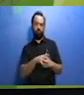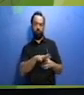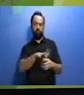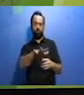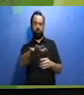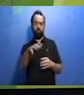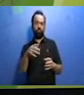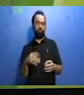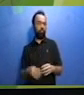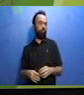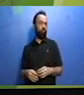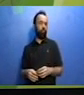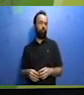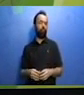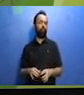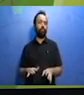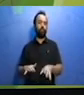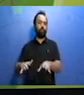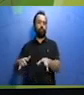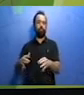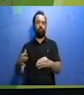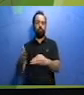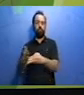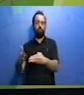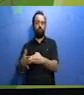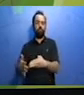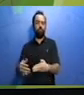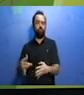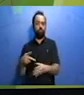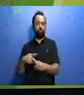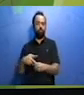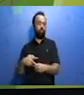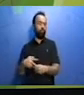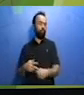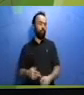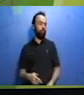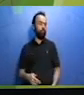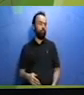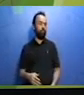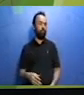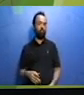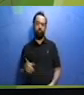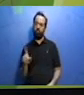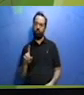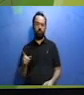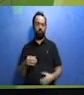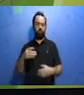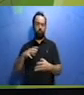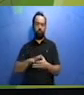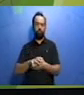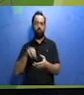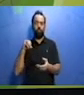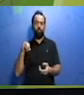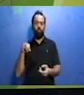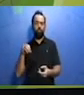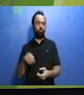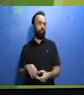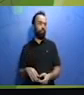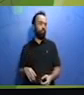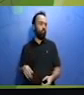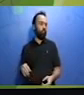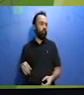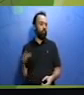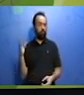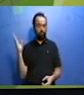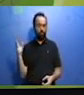caso é só para impedir que ele se desloque. No caso aqui não tem material absorvente. Aqui